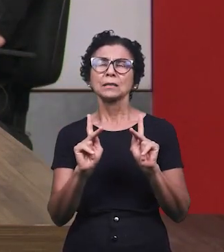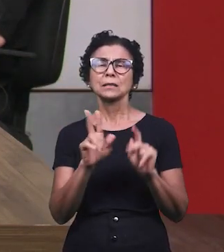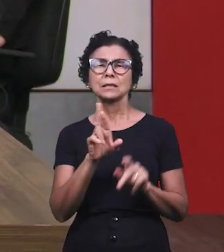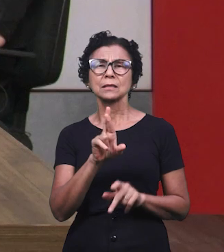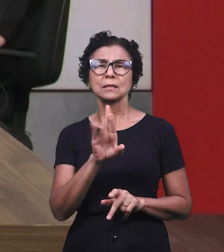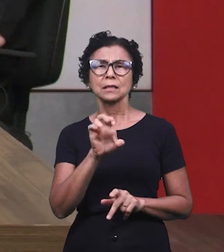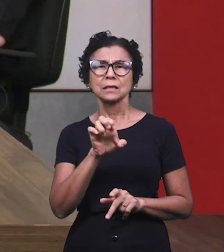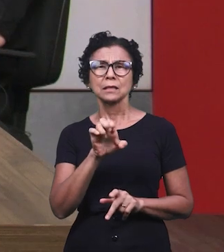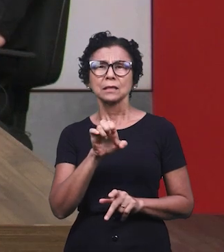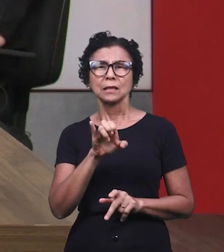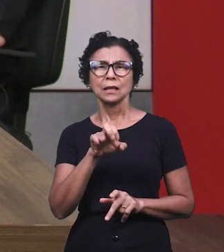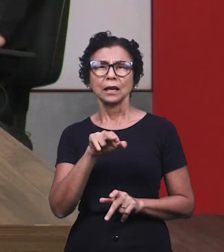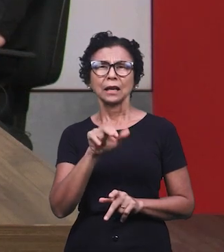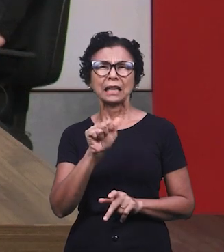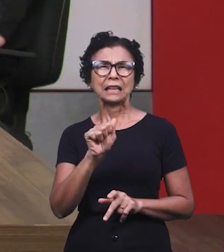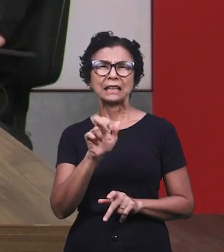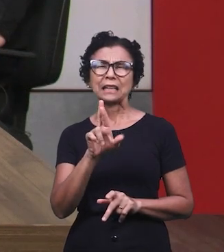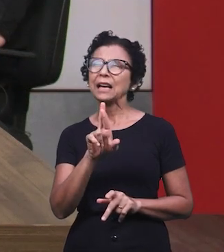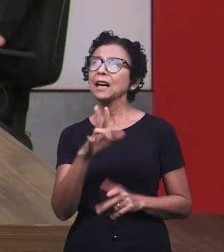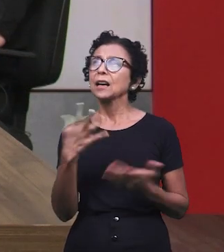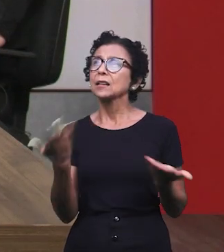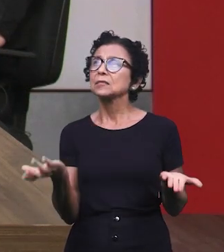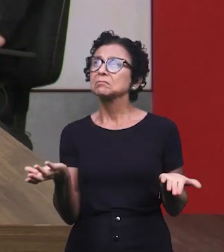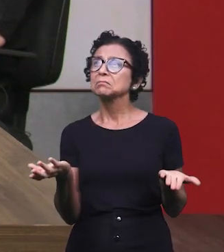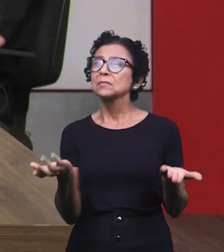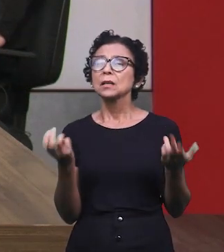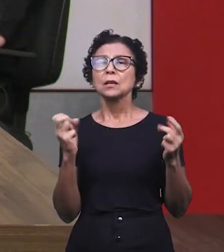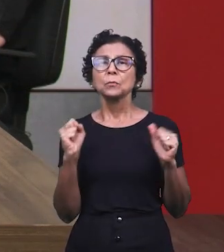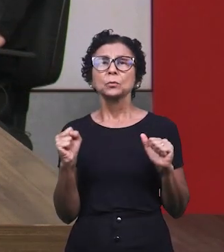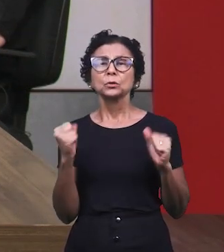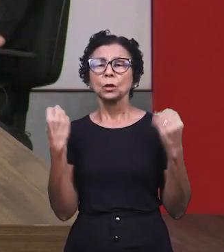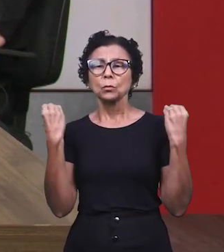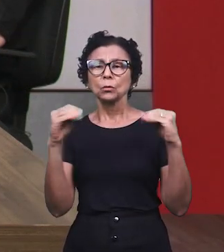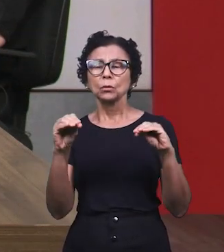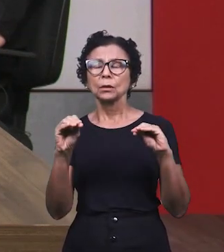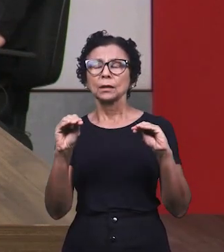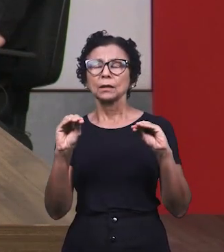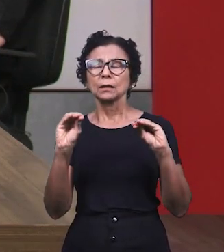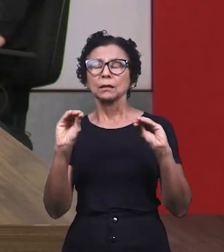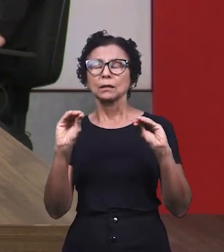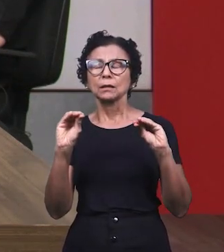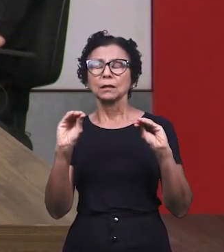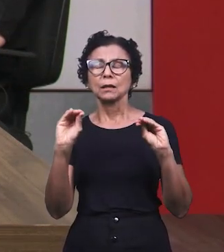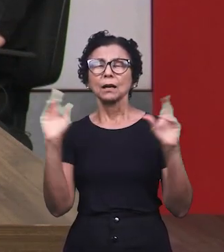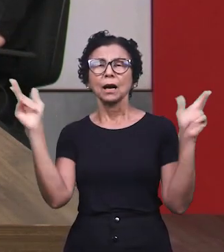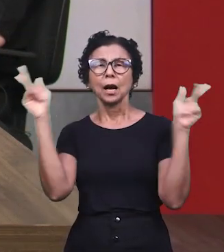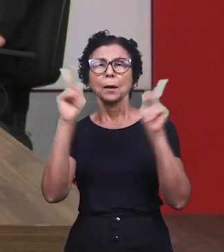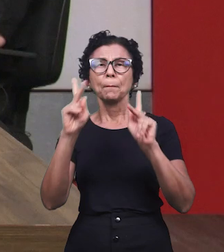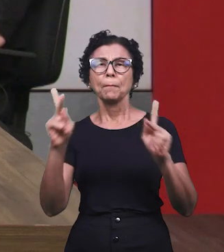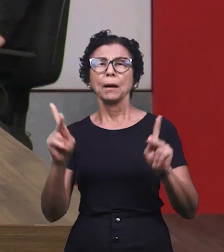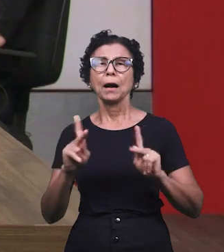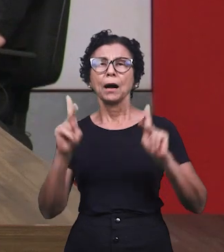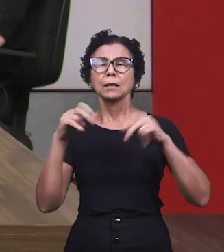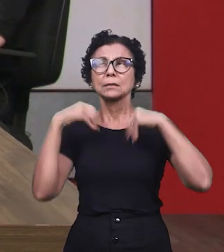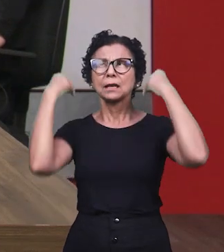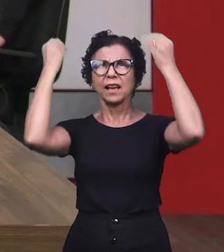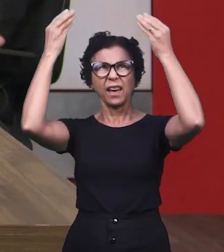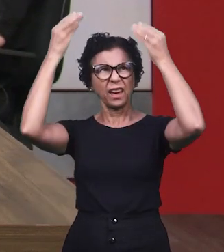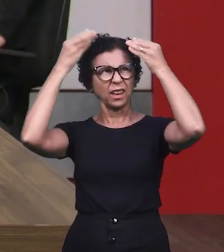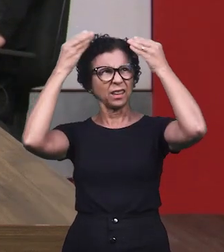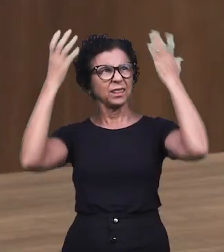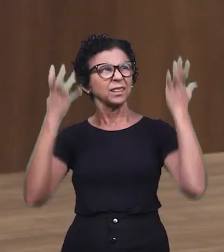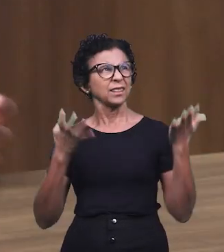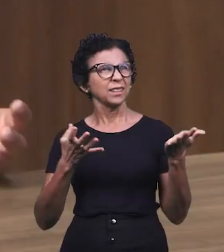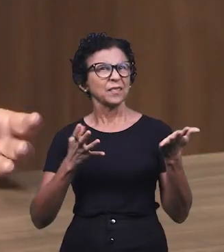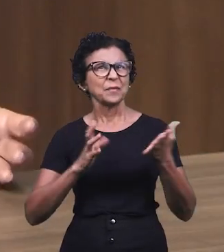senti paz. Mas aí a gente começa a ver, né, o reino. O que é um rei? Ele Isso que aí. coordena, Ele que Isso comanda. aí. Então, em